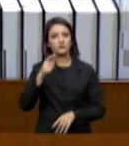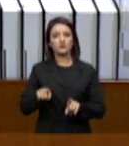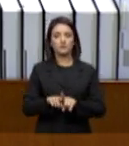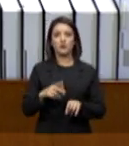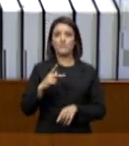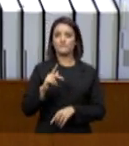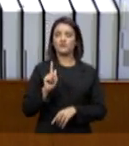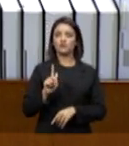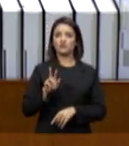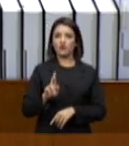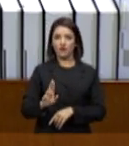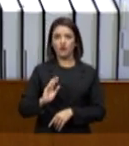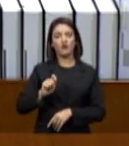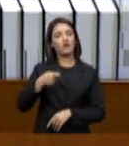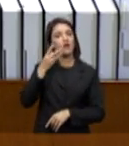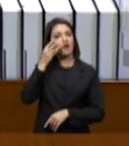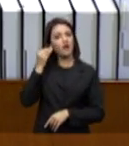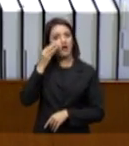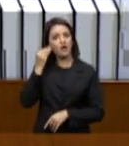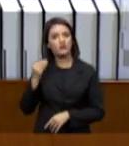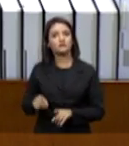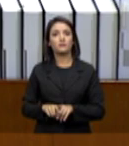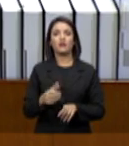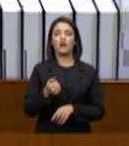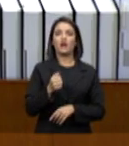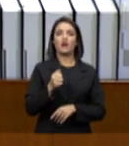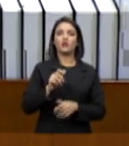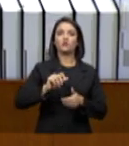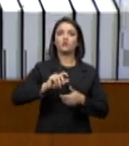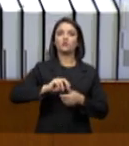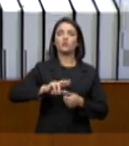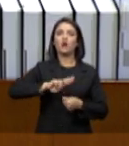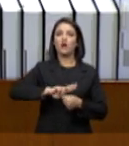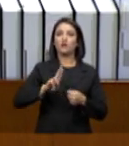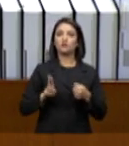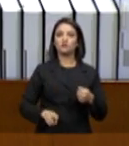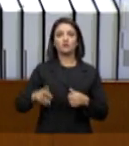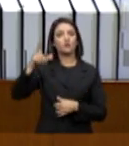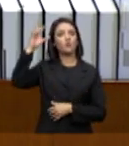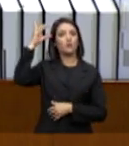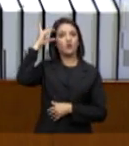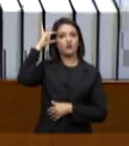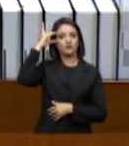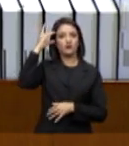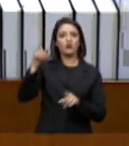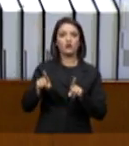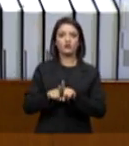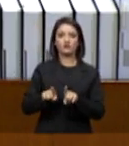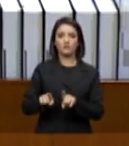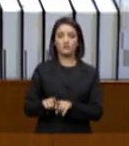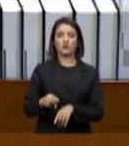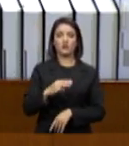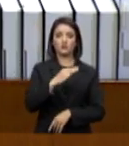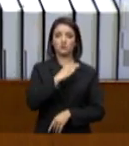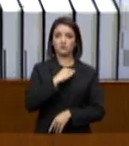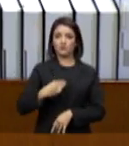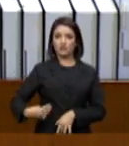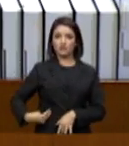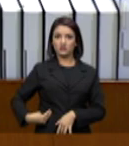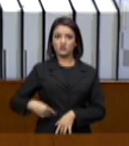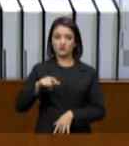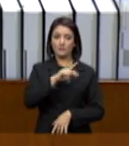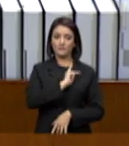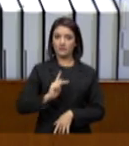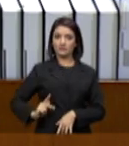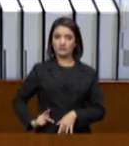procurador-geral da república augusto aras o advogado-geral da união andré luiz mendonça e os ministros presidentes dos